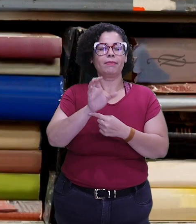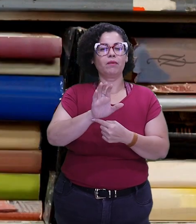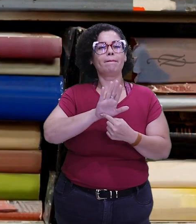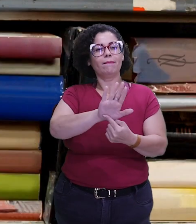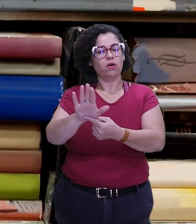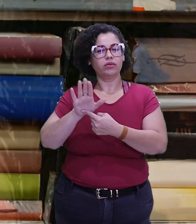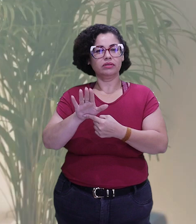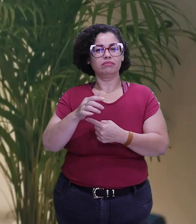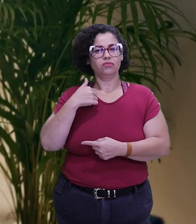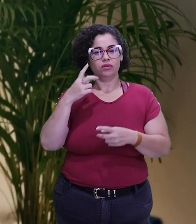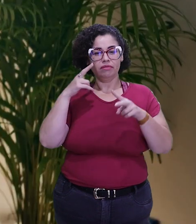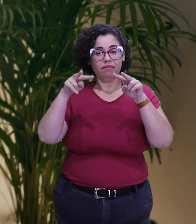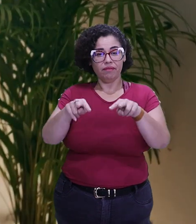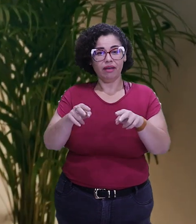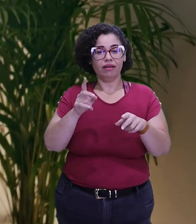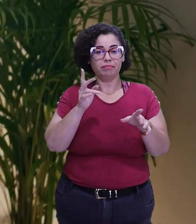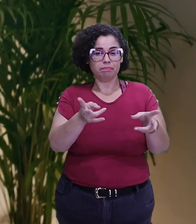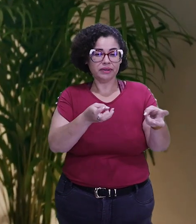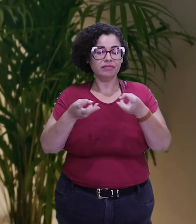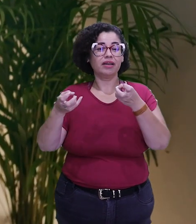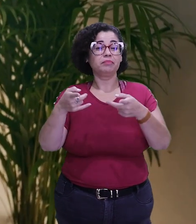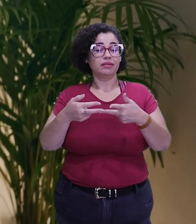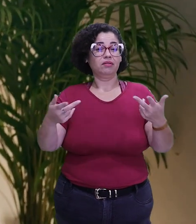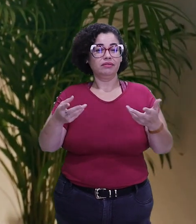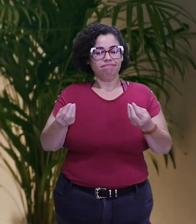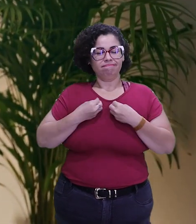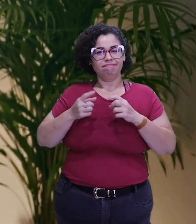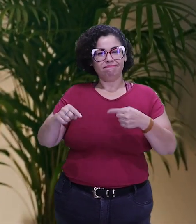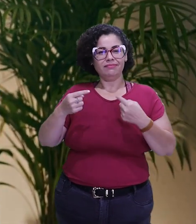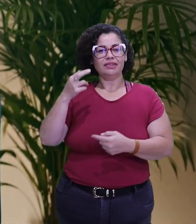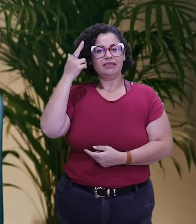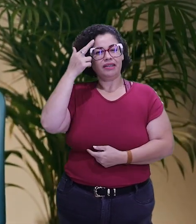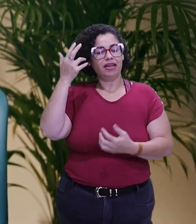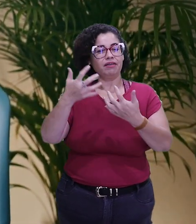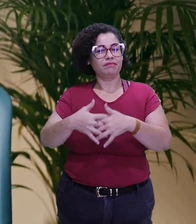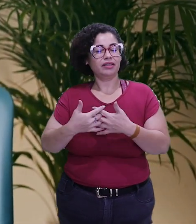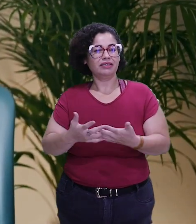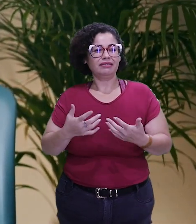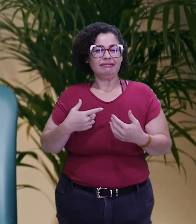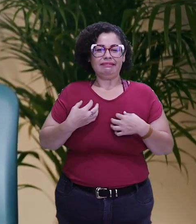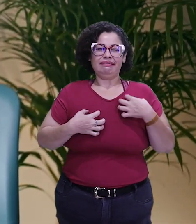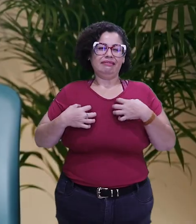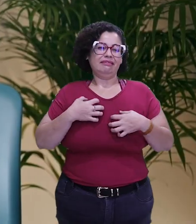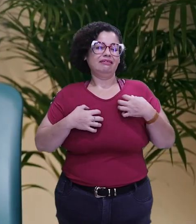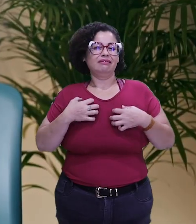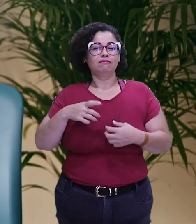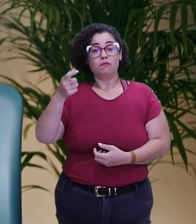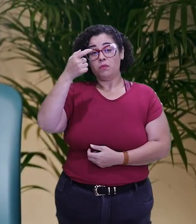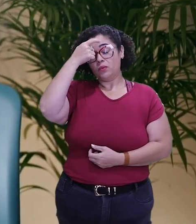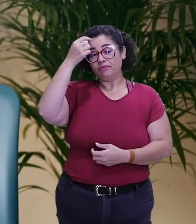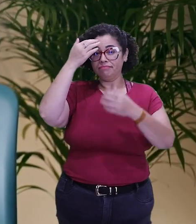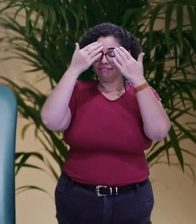nos colocar diante dessas realidades, provoca reflexão, incômodo e